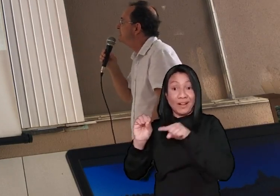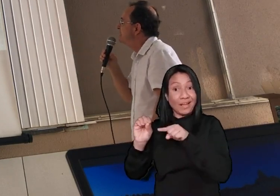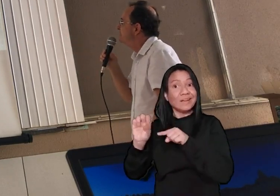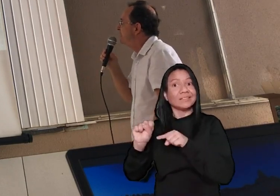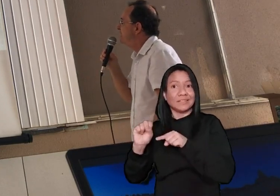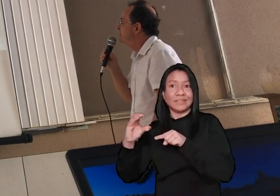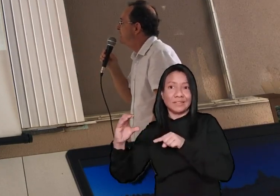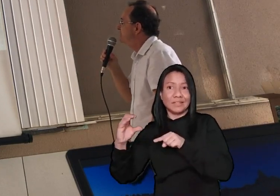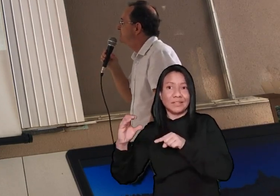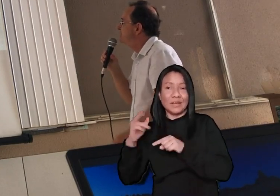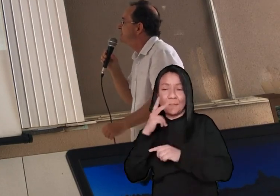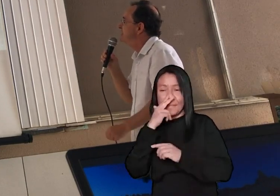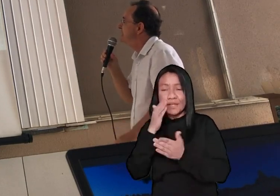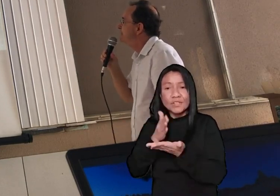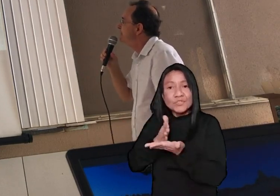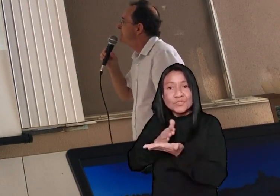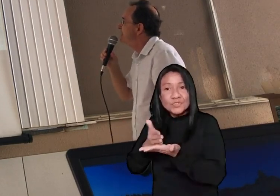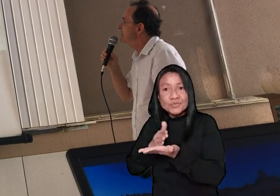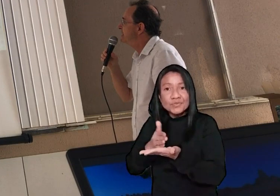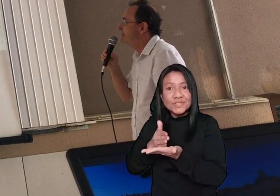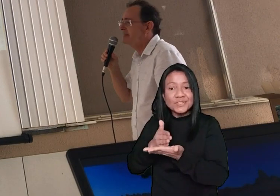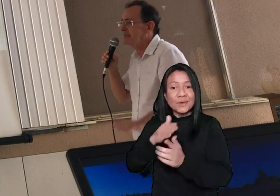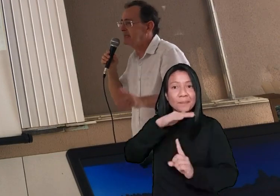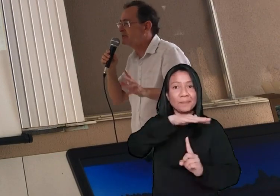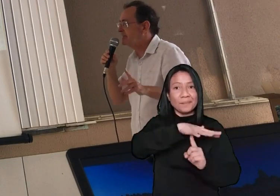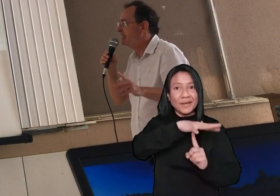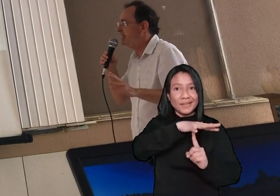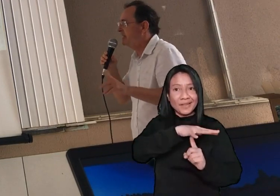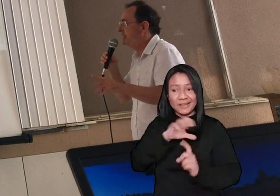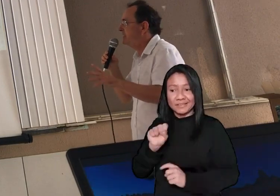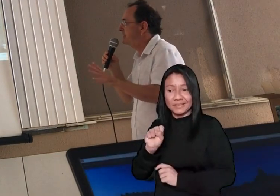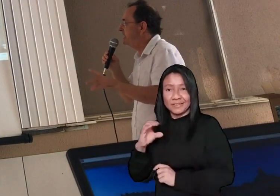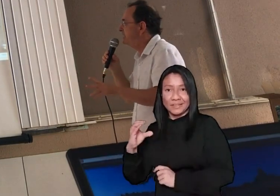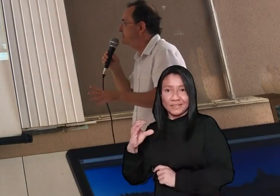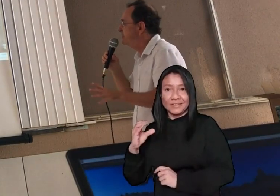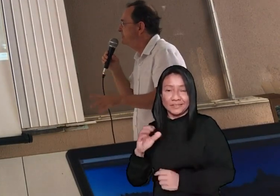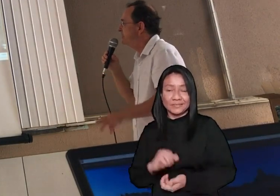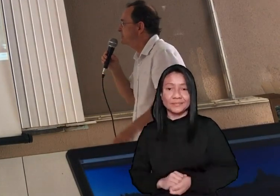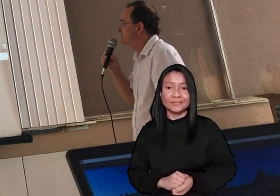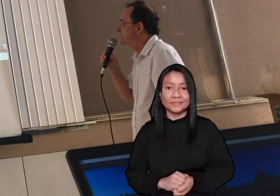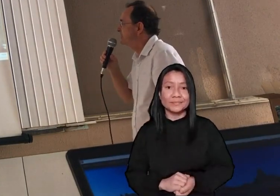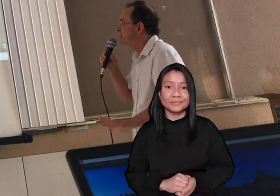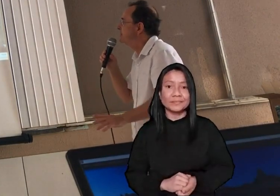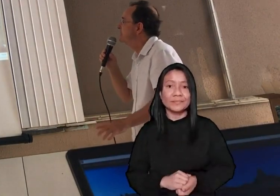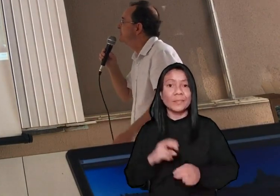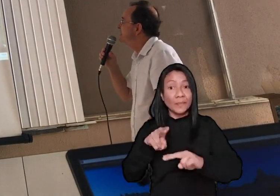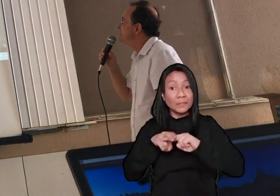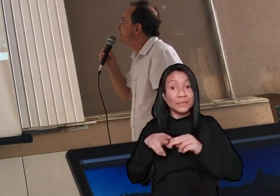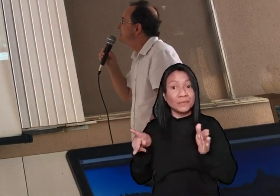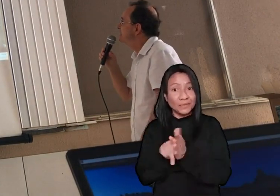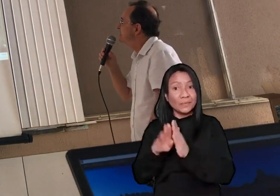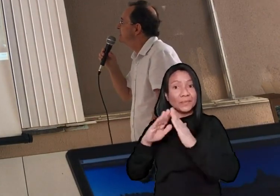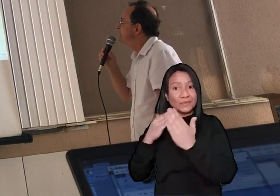Escolar Frei Deodato. Também tem, acho que tem até o 9º ano, se não me engano.